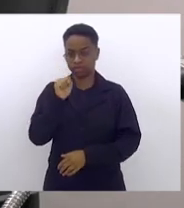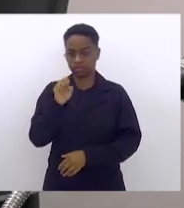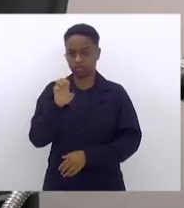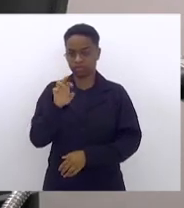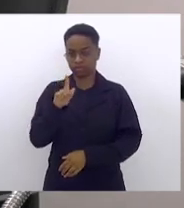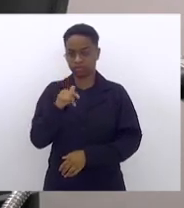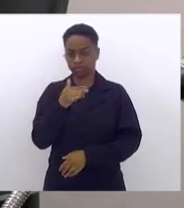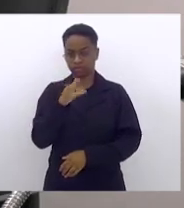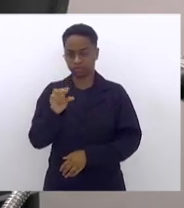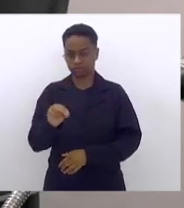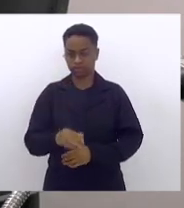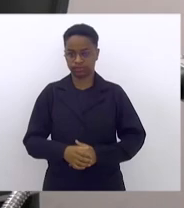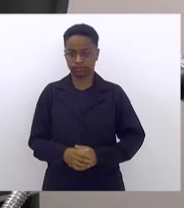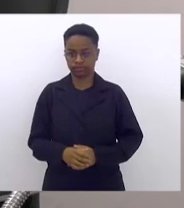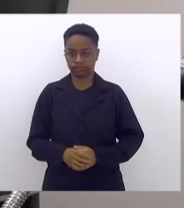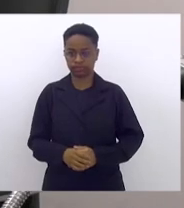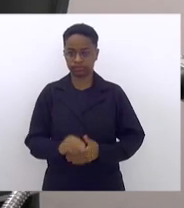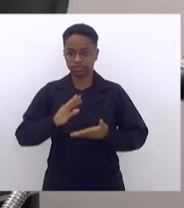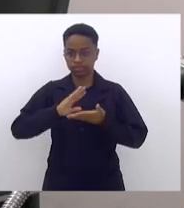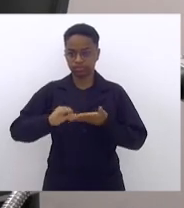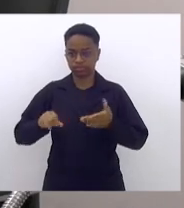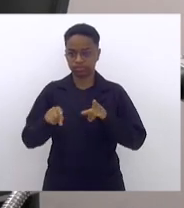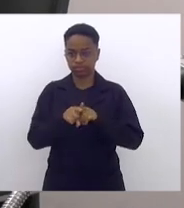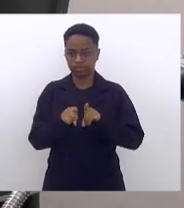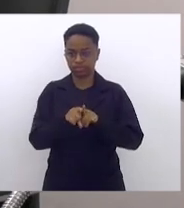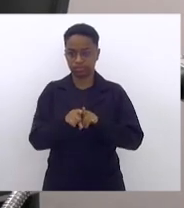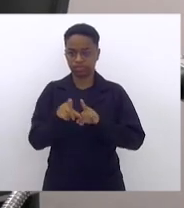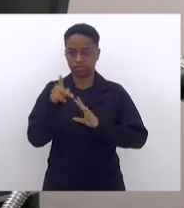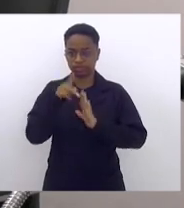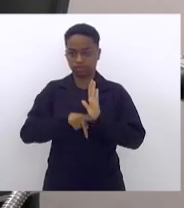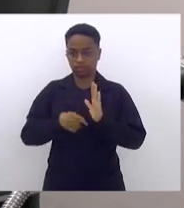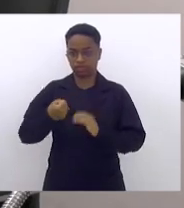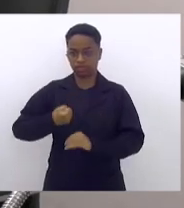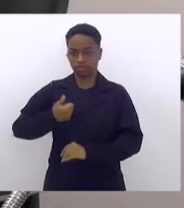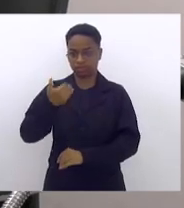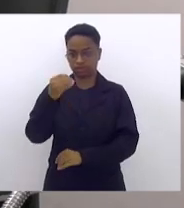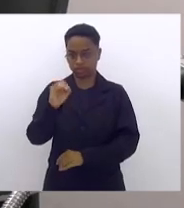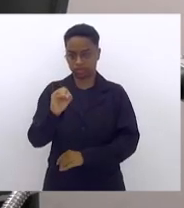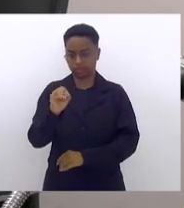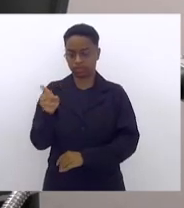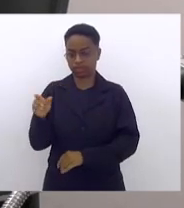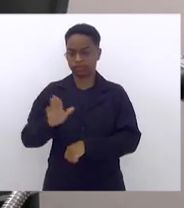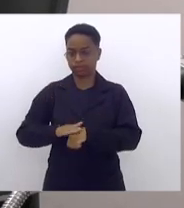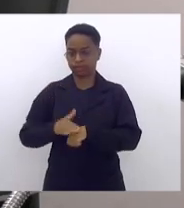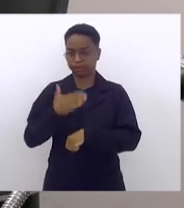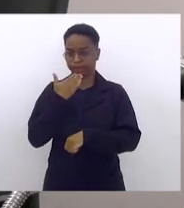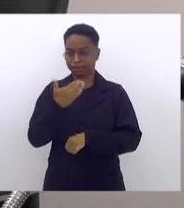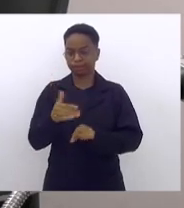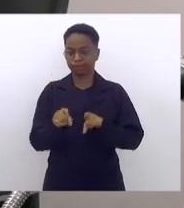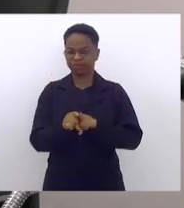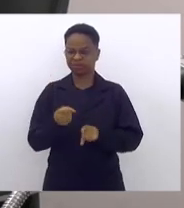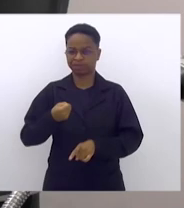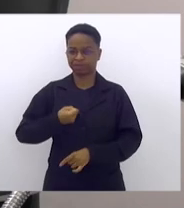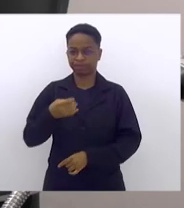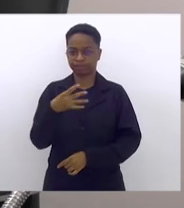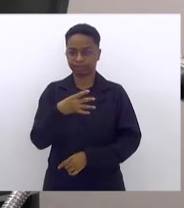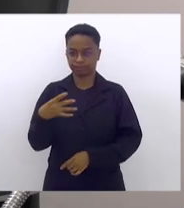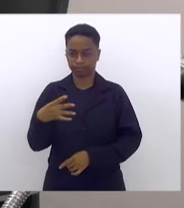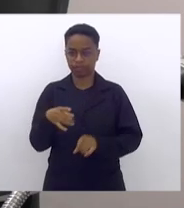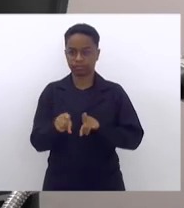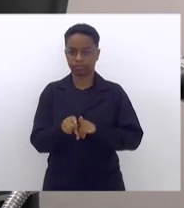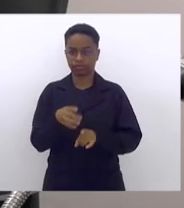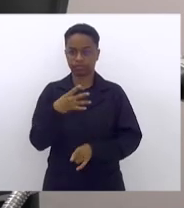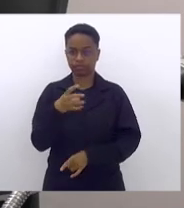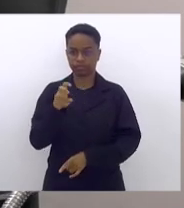Serginho. Também vou retirar de pauta o projeto número 10, a pedido do autor, e o projeto número 44